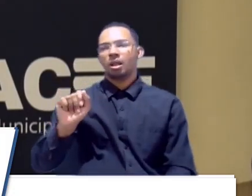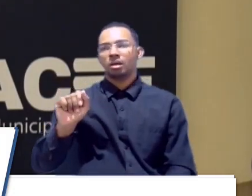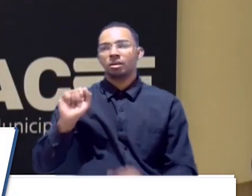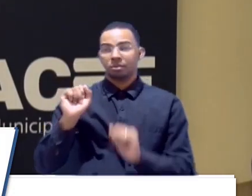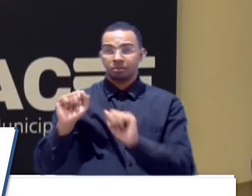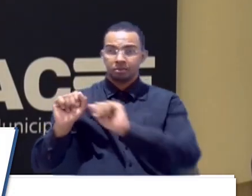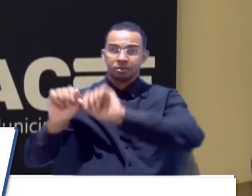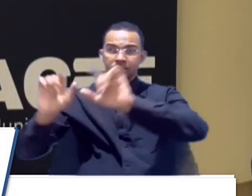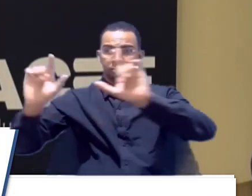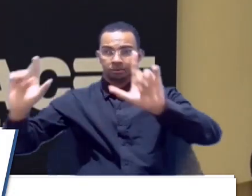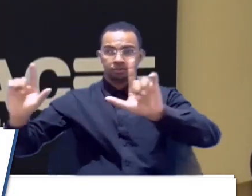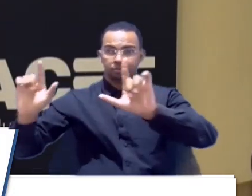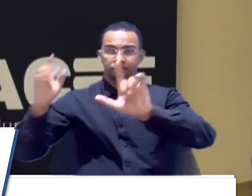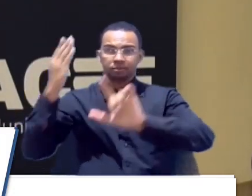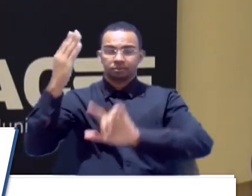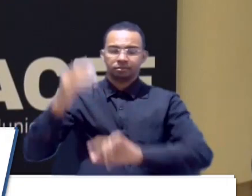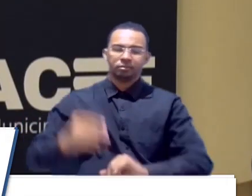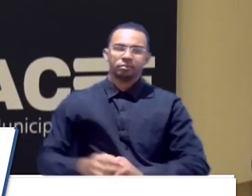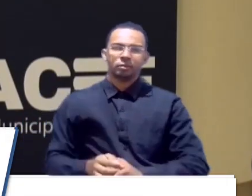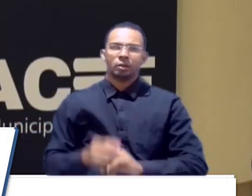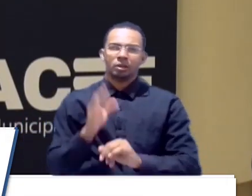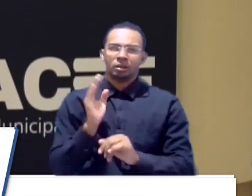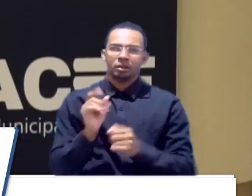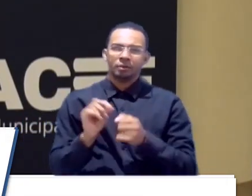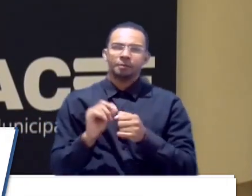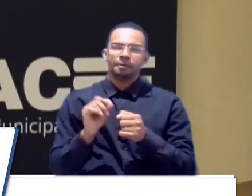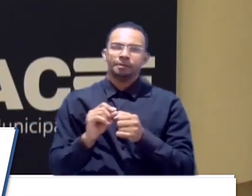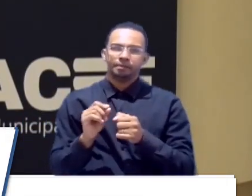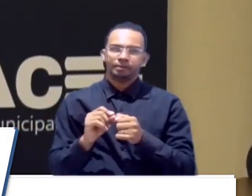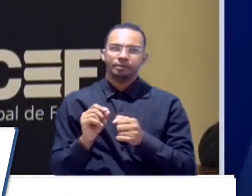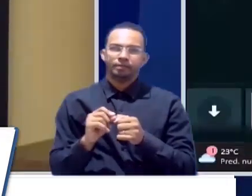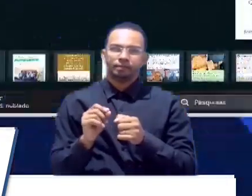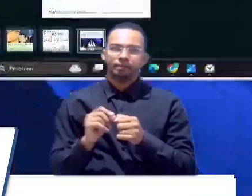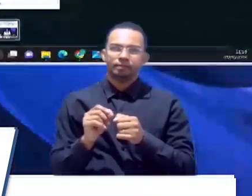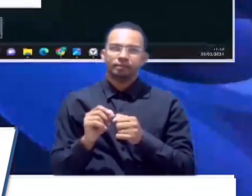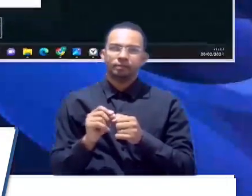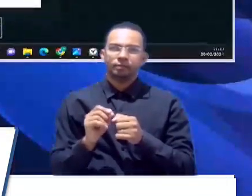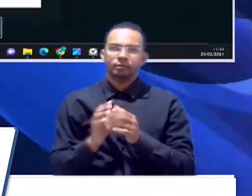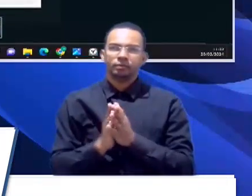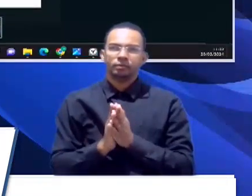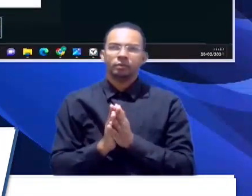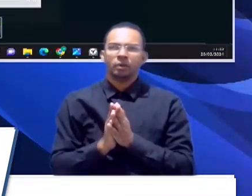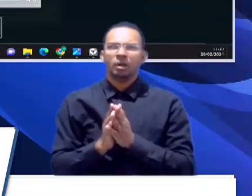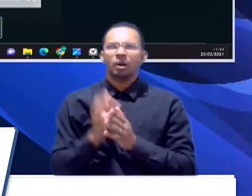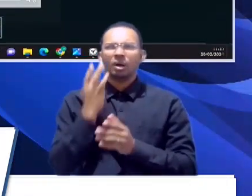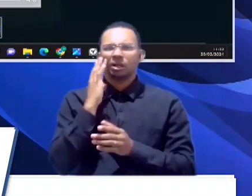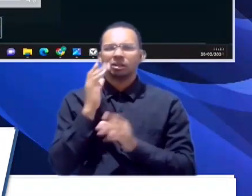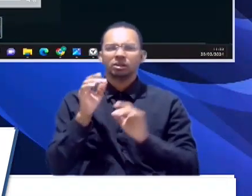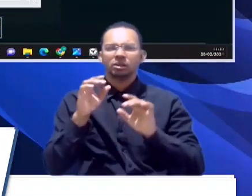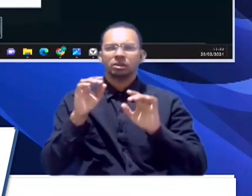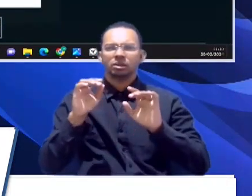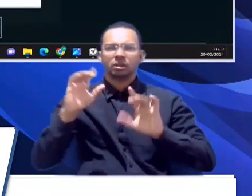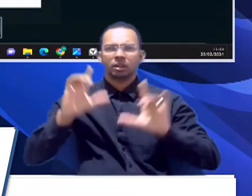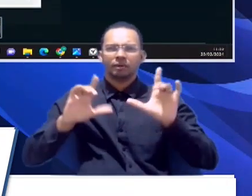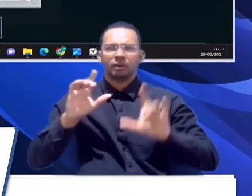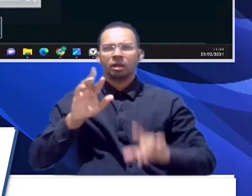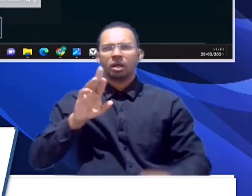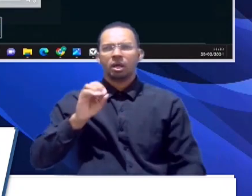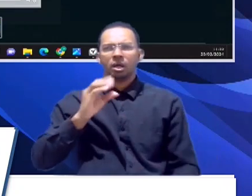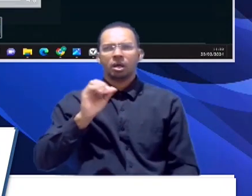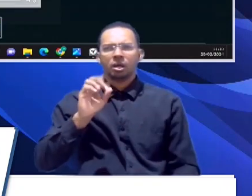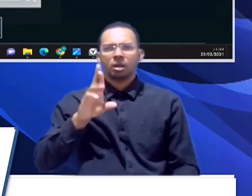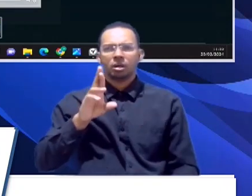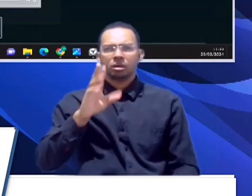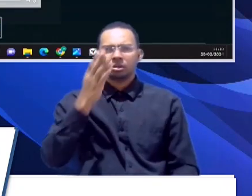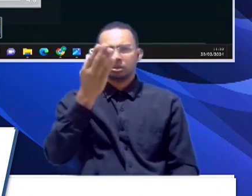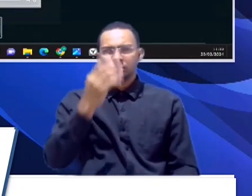matéria que foi veiculada no. É na Record, né? Para citar a fonte, é na Record.